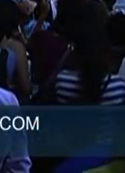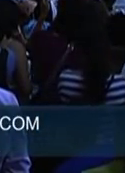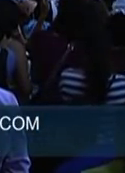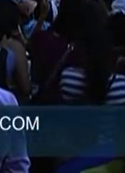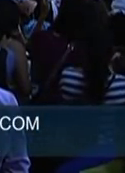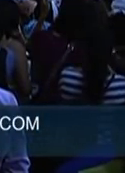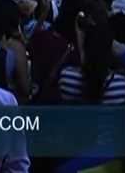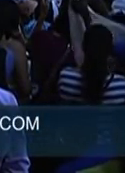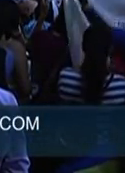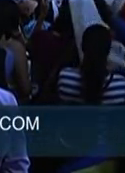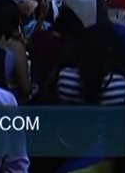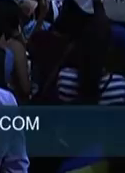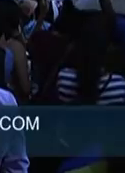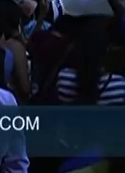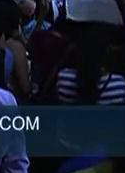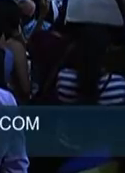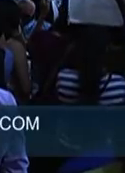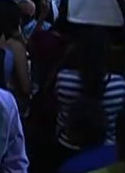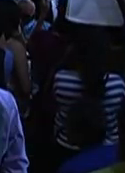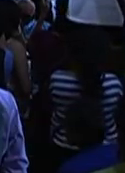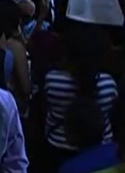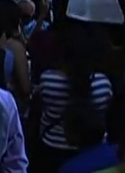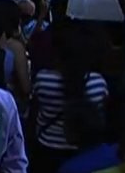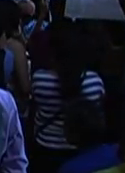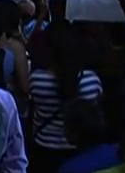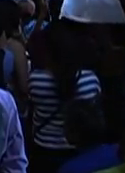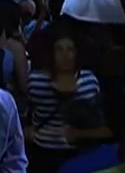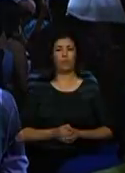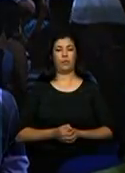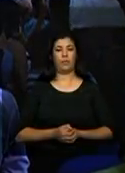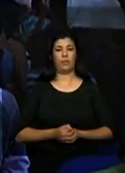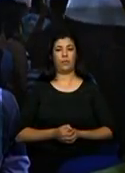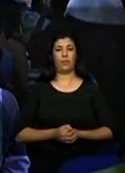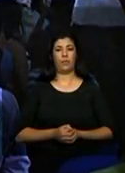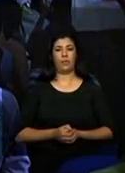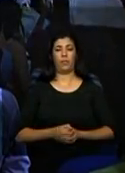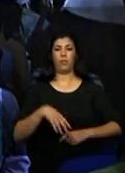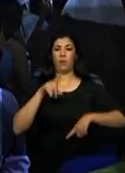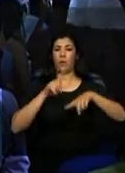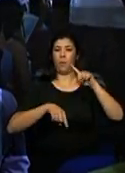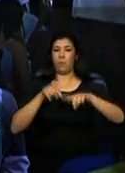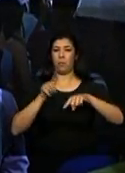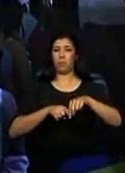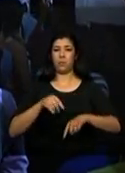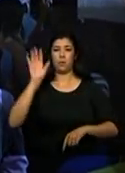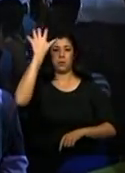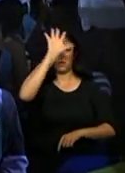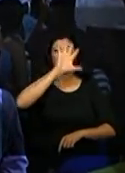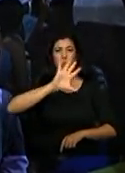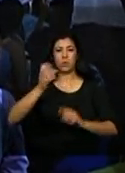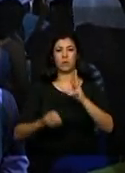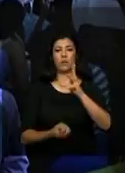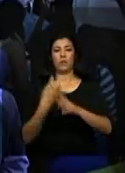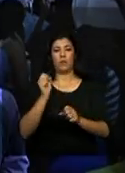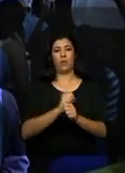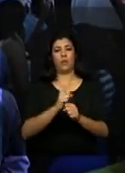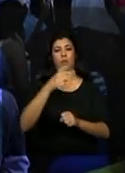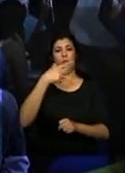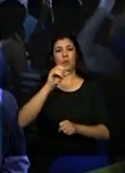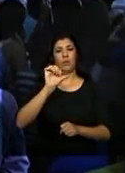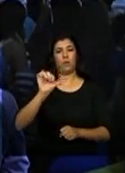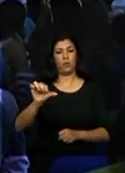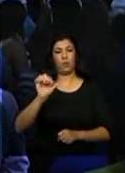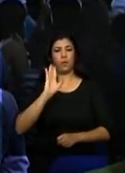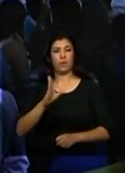Criado em 2009, a Política Nacional da População em Situação de Rua